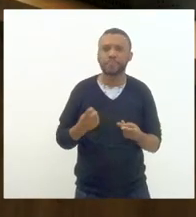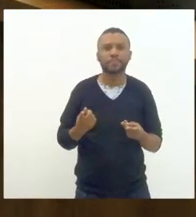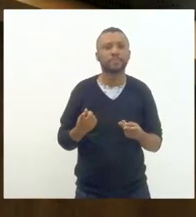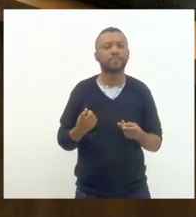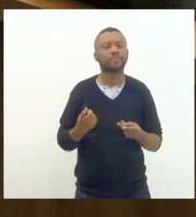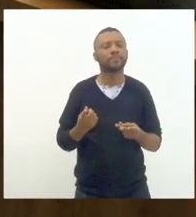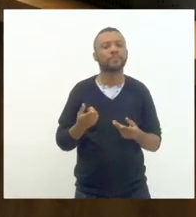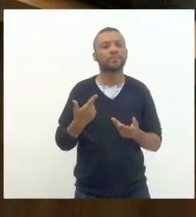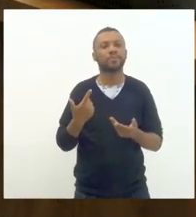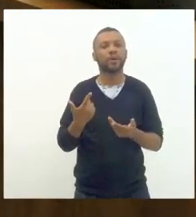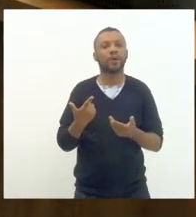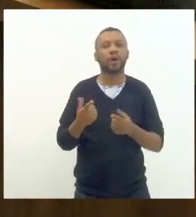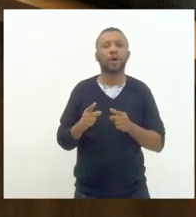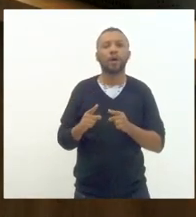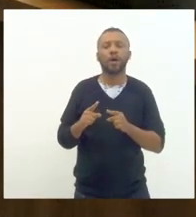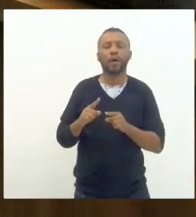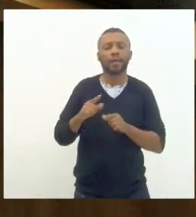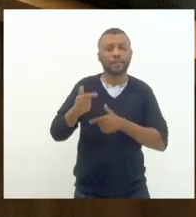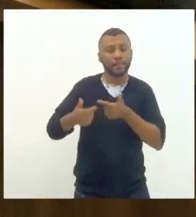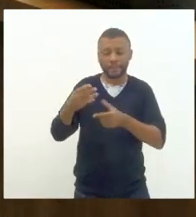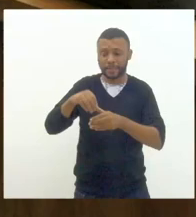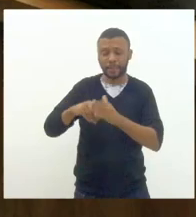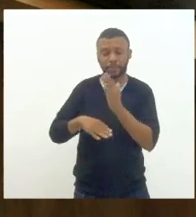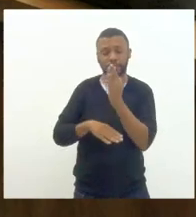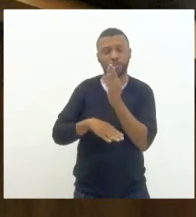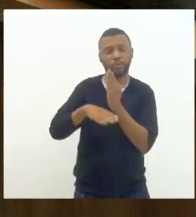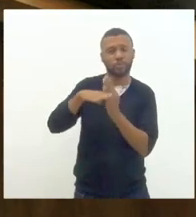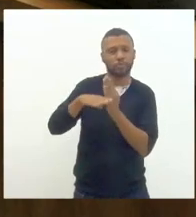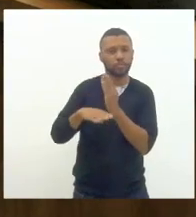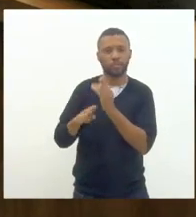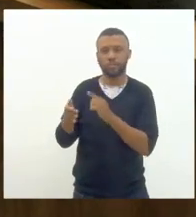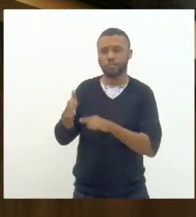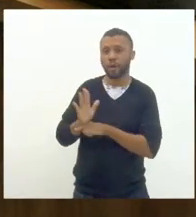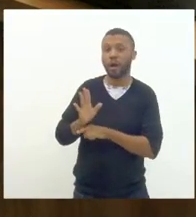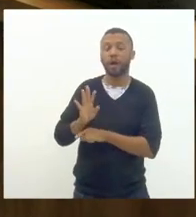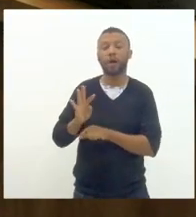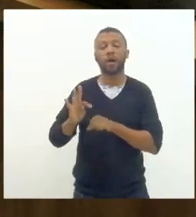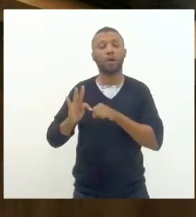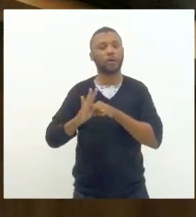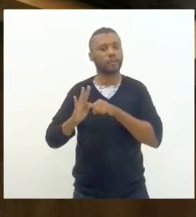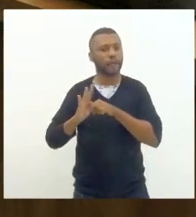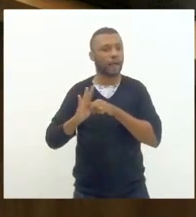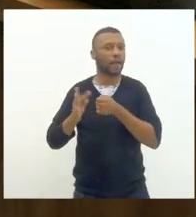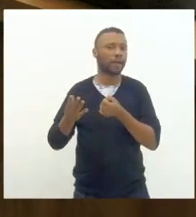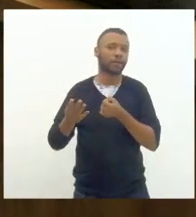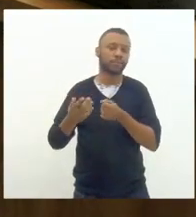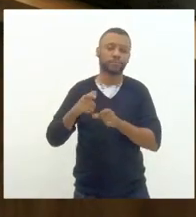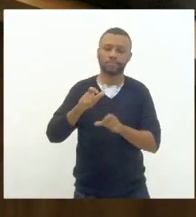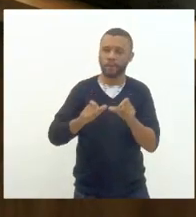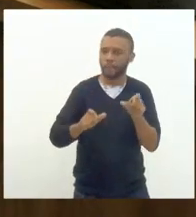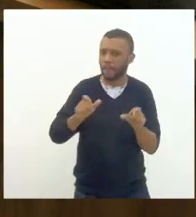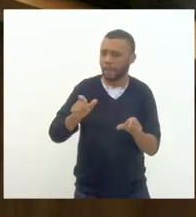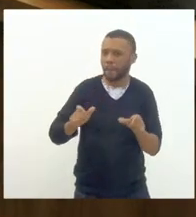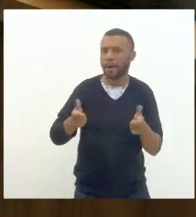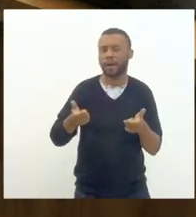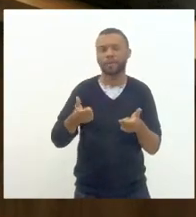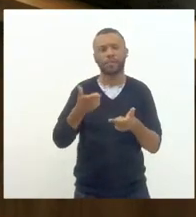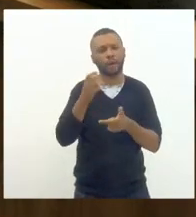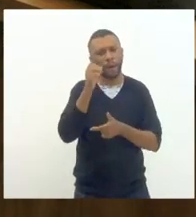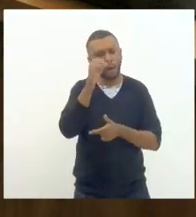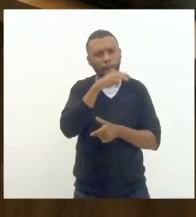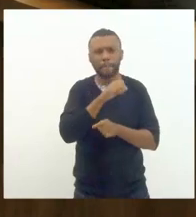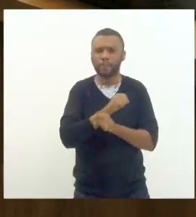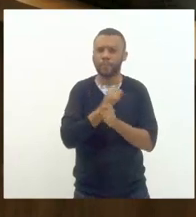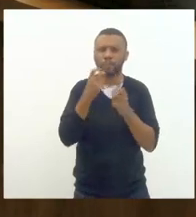os ascensoristas, então, os técnicos e técnicas. Então, é um absurdo,